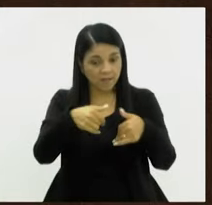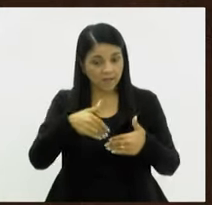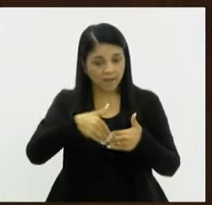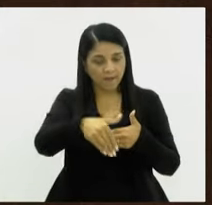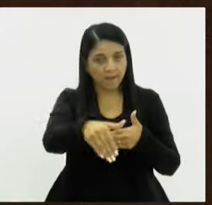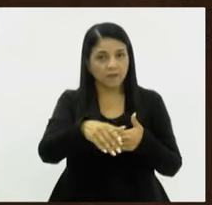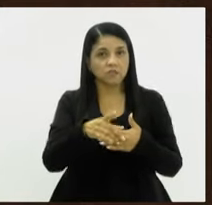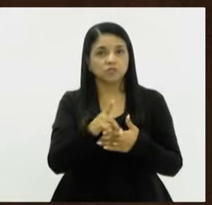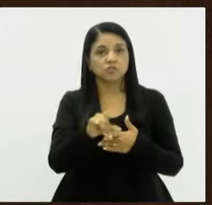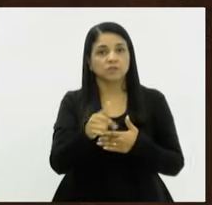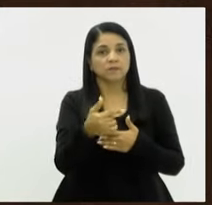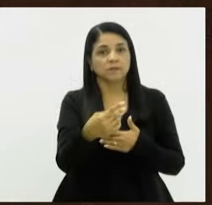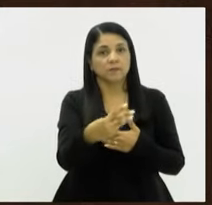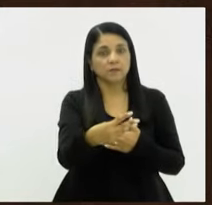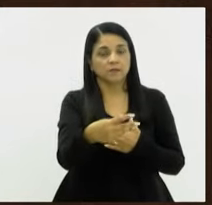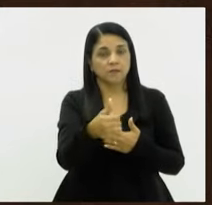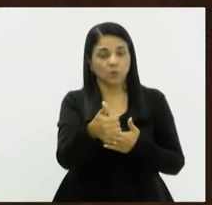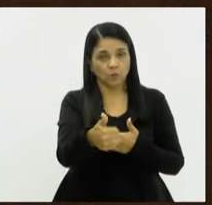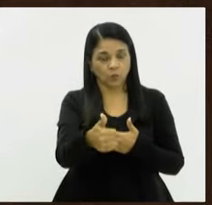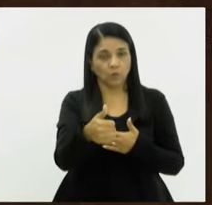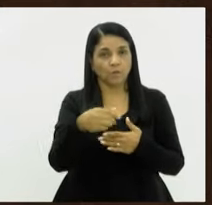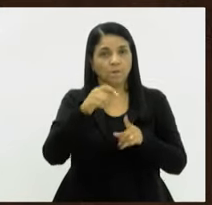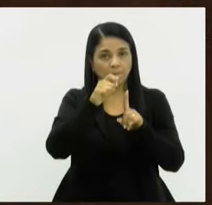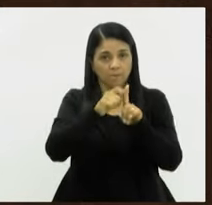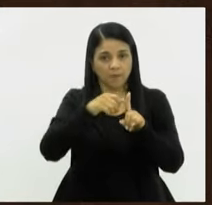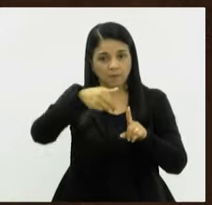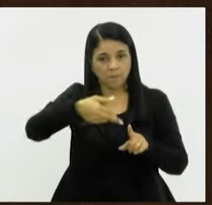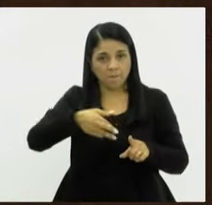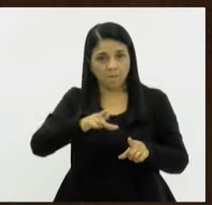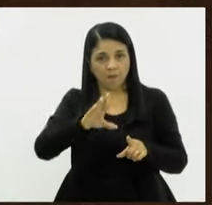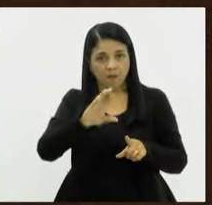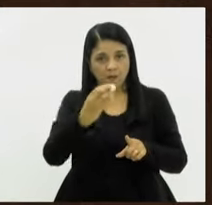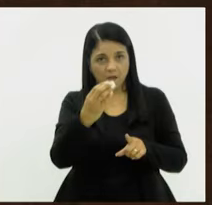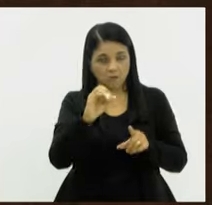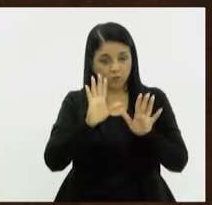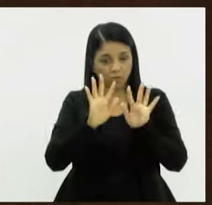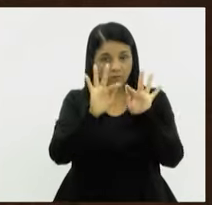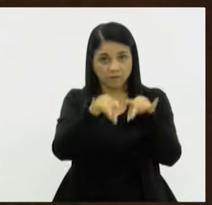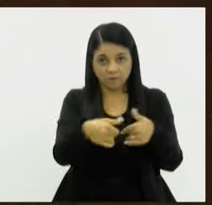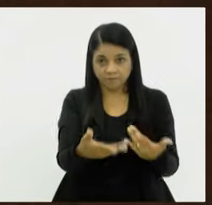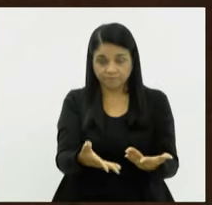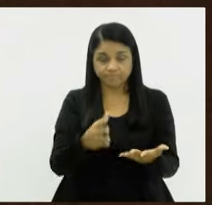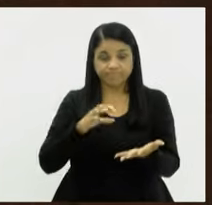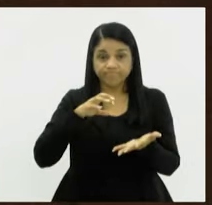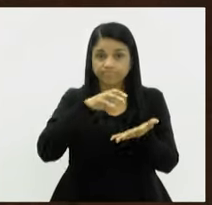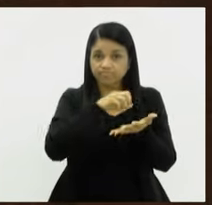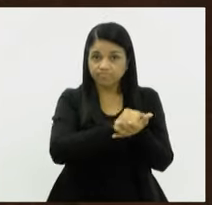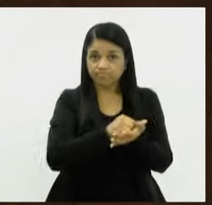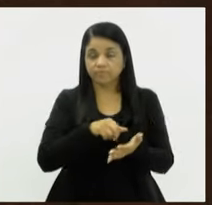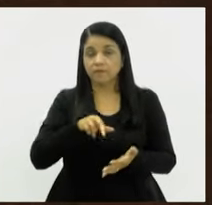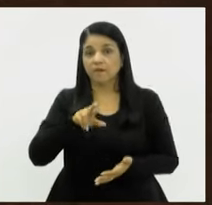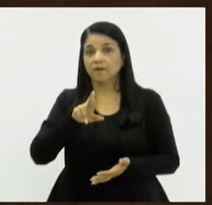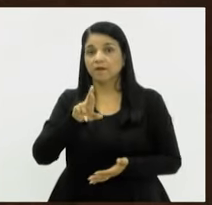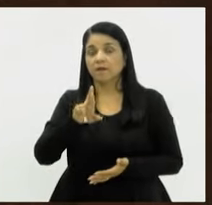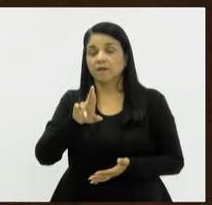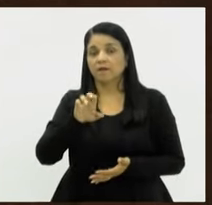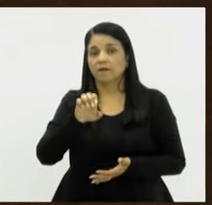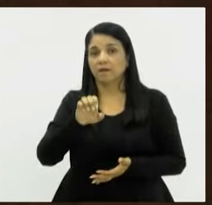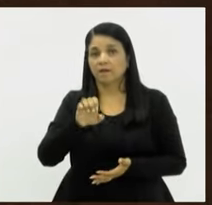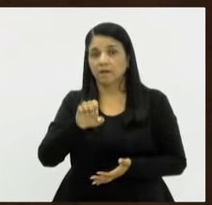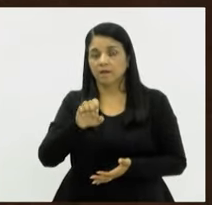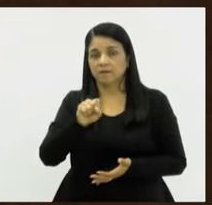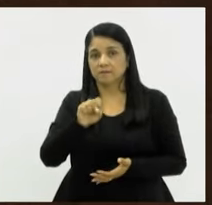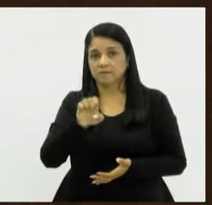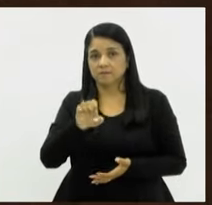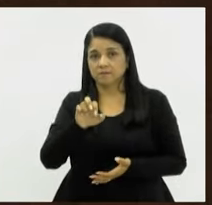no dia 31 de março. E, nesse sentido, esses concursados do Cadastro de Reserva têm a perspectiva de,